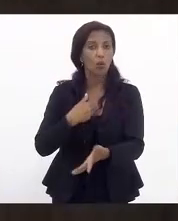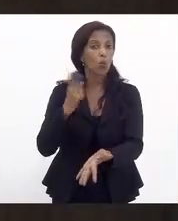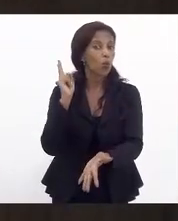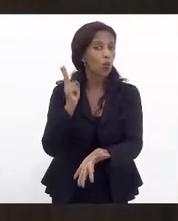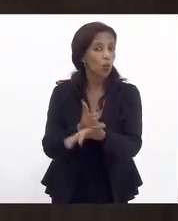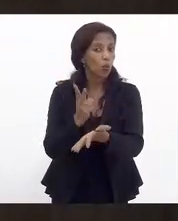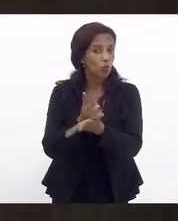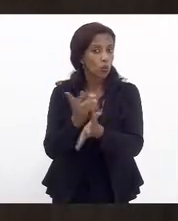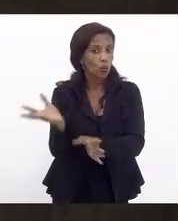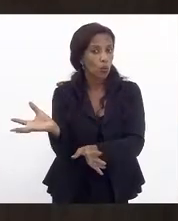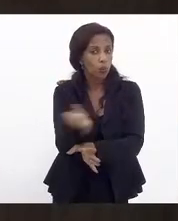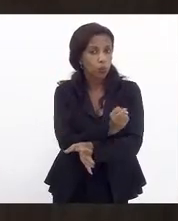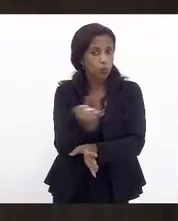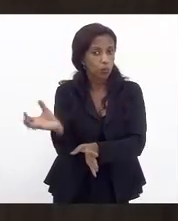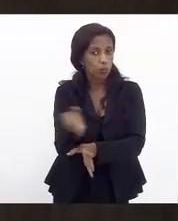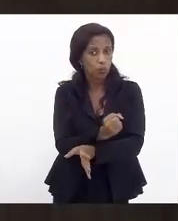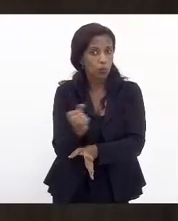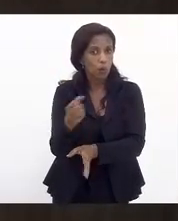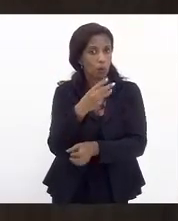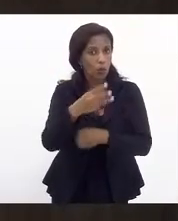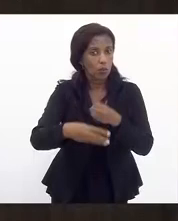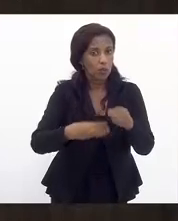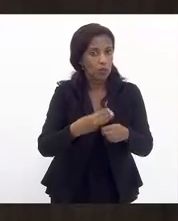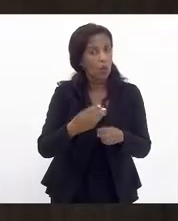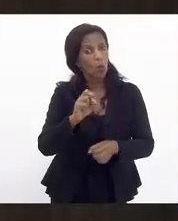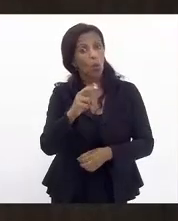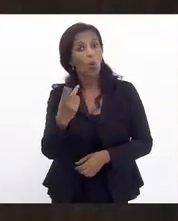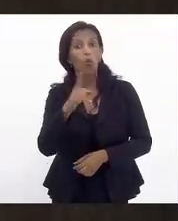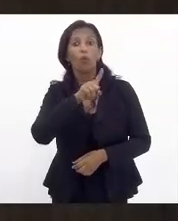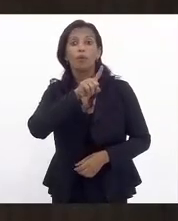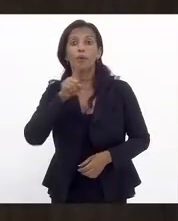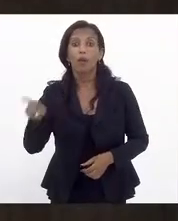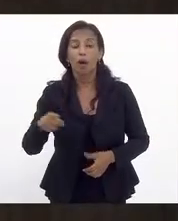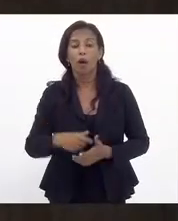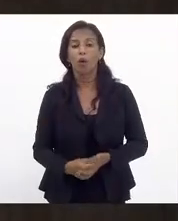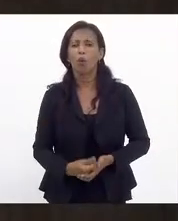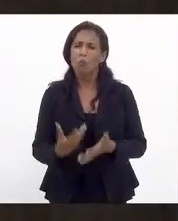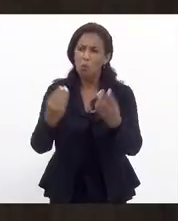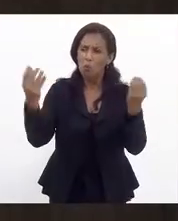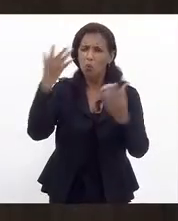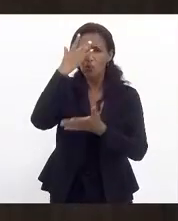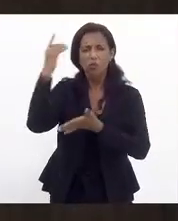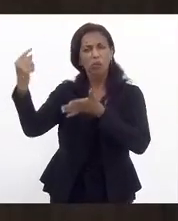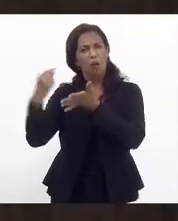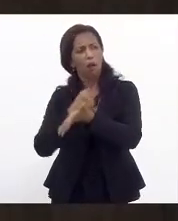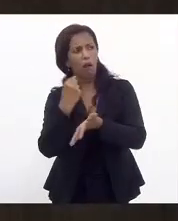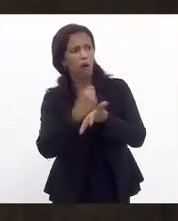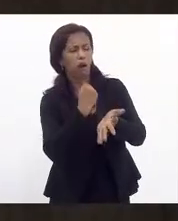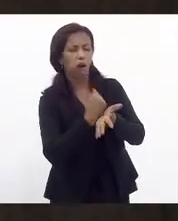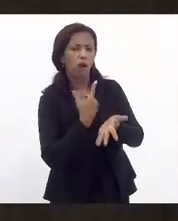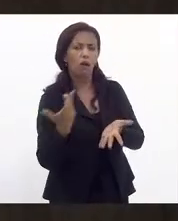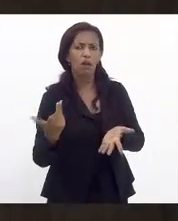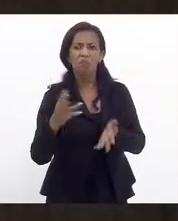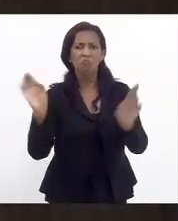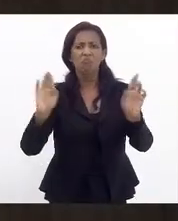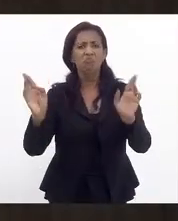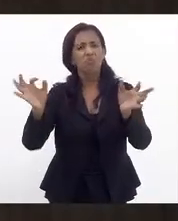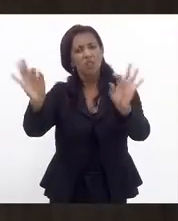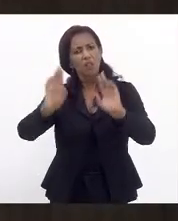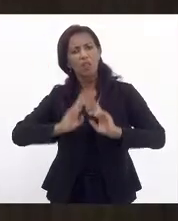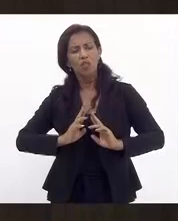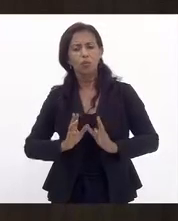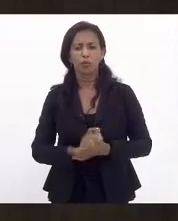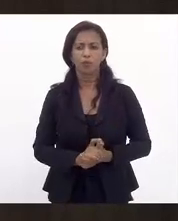continuarei a receber o meu treino ou não tem uma pergunta que muitos têm perguntado e que está em aberto quanto